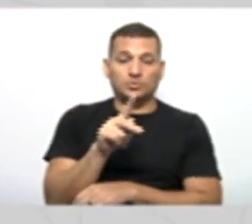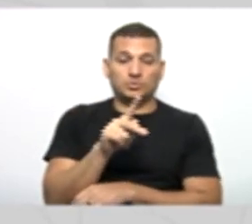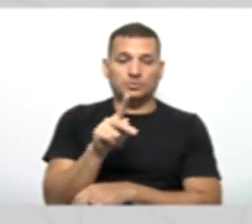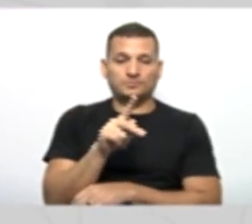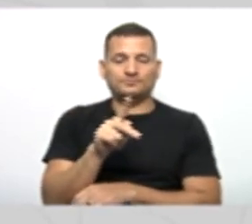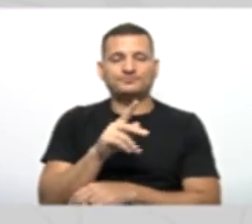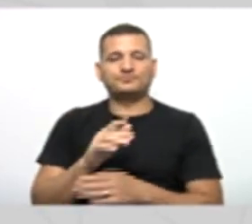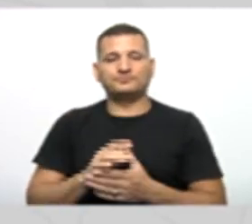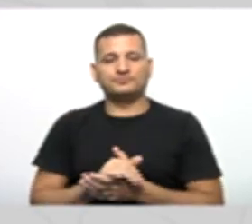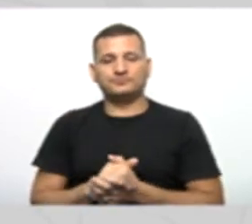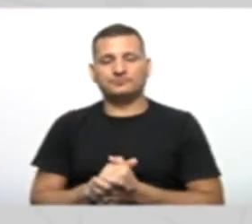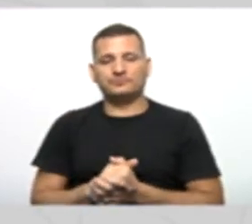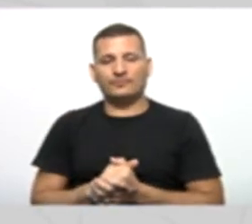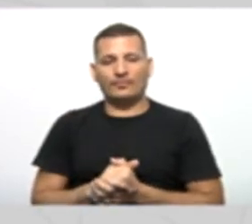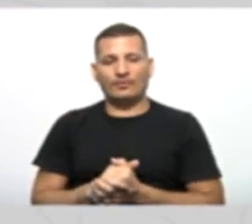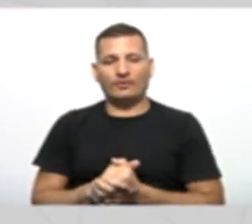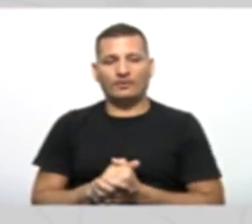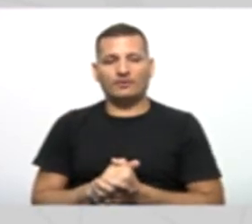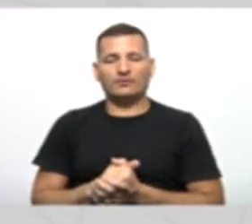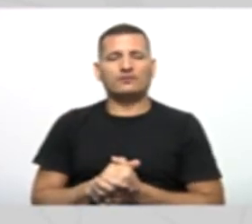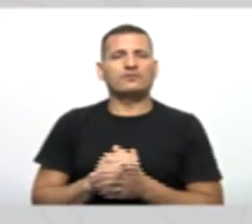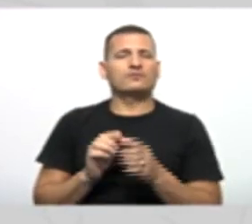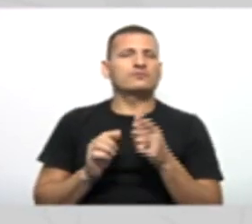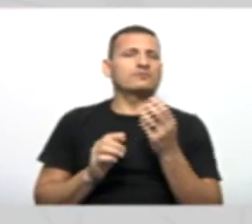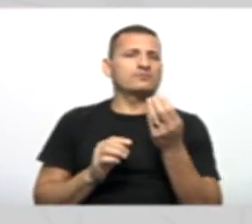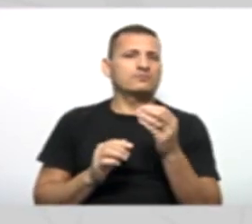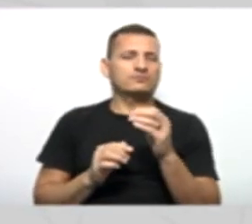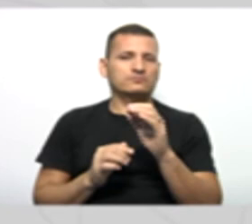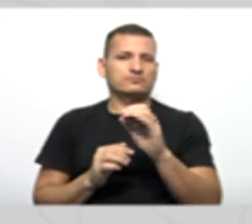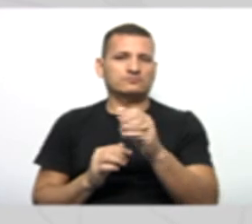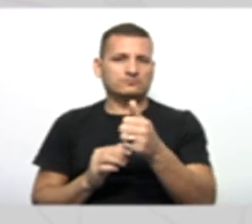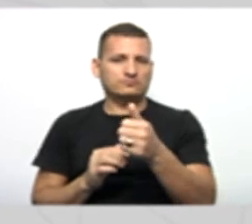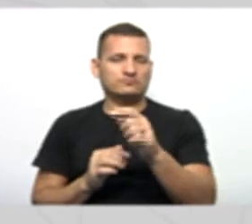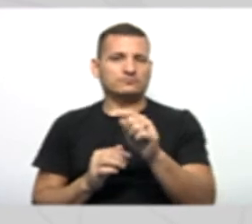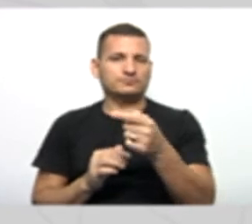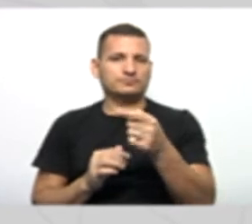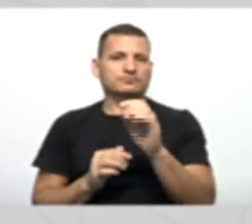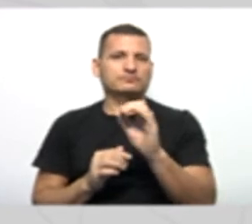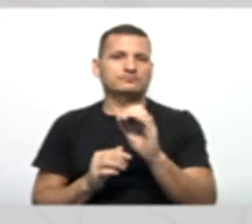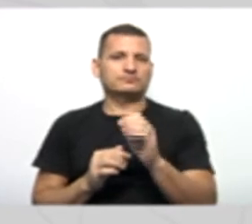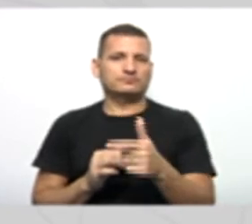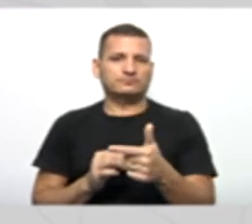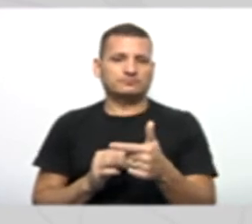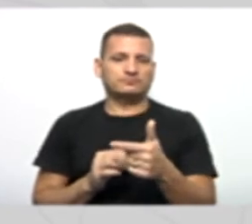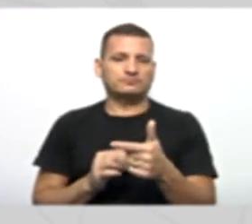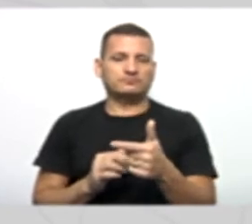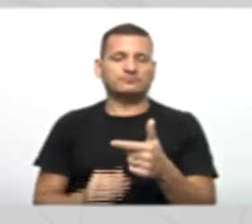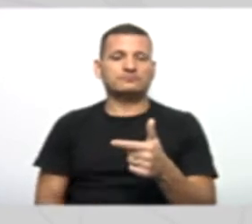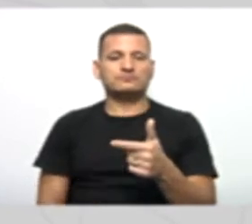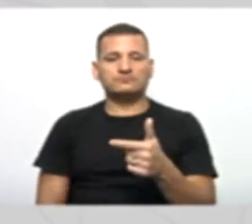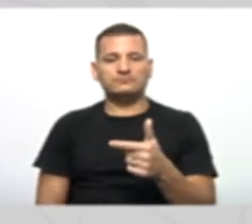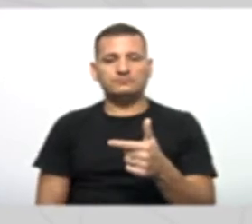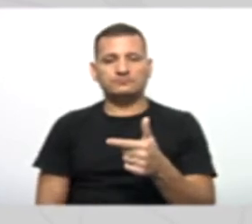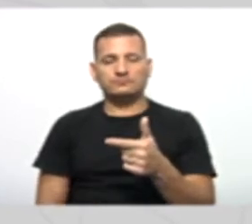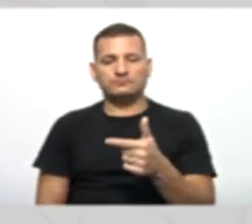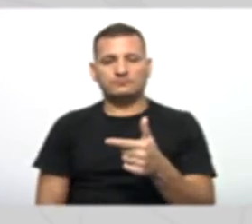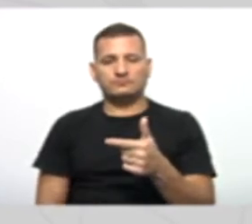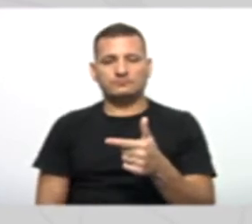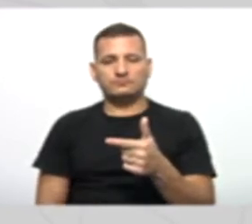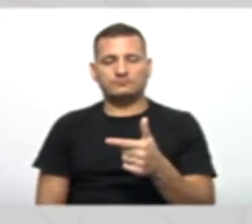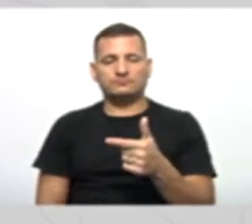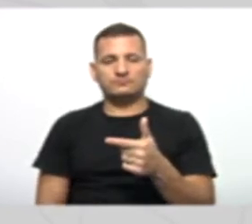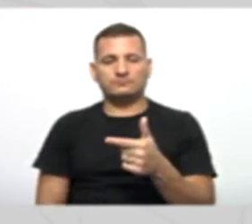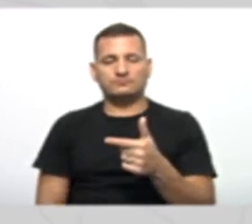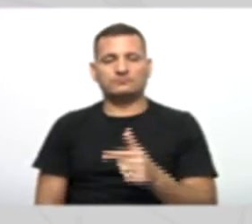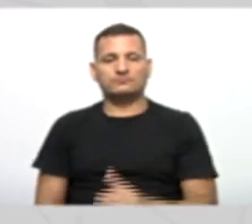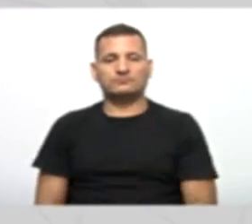aí o número 01, né, e depois o 02, que você utilizou para fazer manualmente. Não tem problema, pode ser